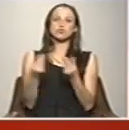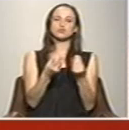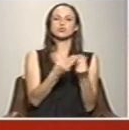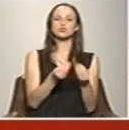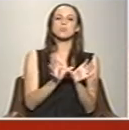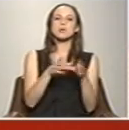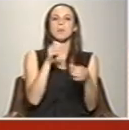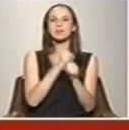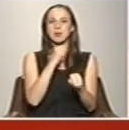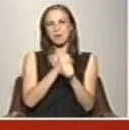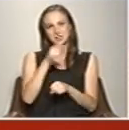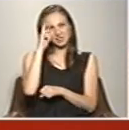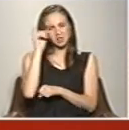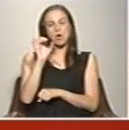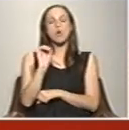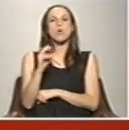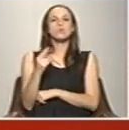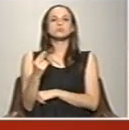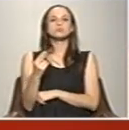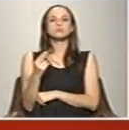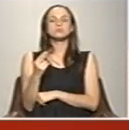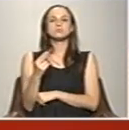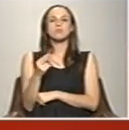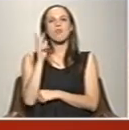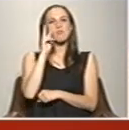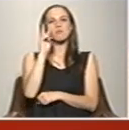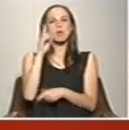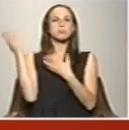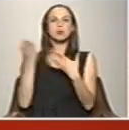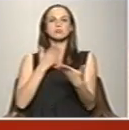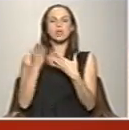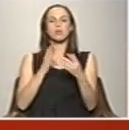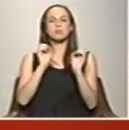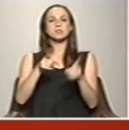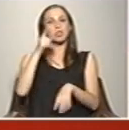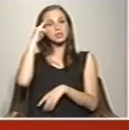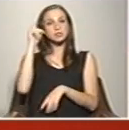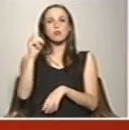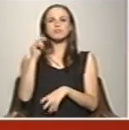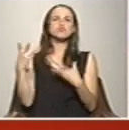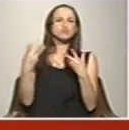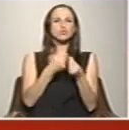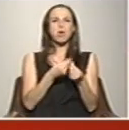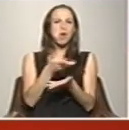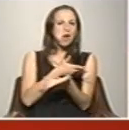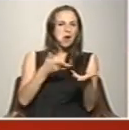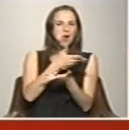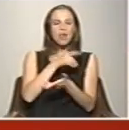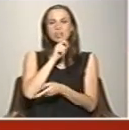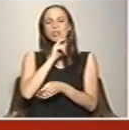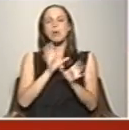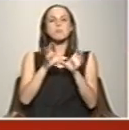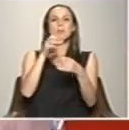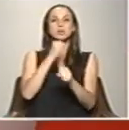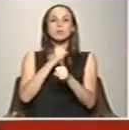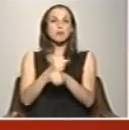equipa e trabalham, ou podem chegar sem nenhuma ideia, assistem às apresentações iniciais das ideias, juntam-se e a partir de começam a formar uma equipa de